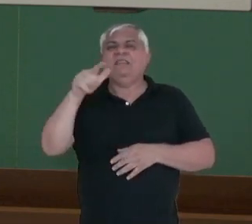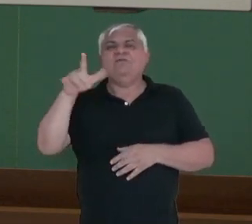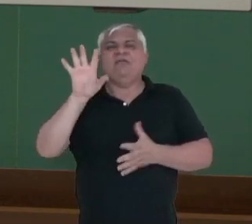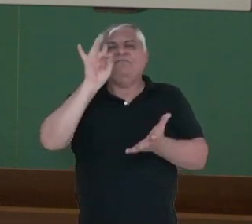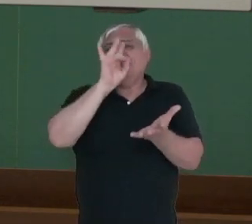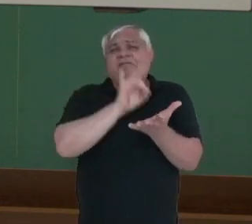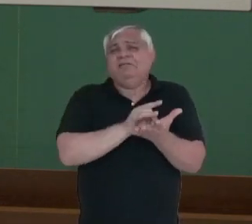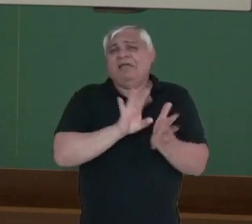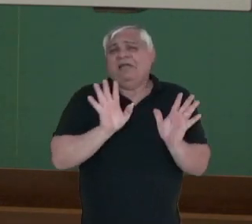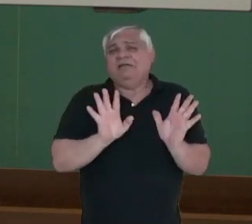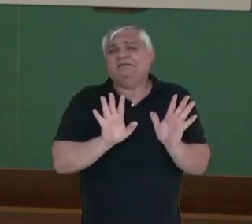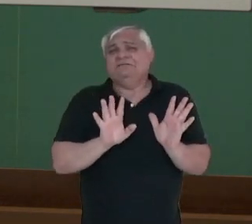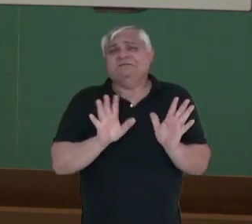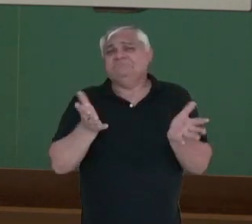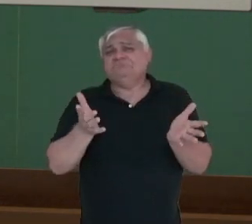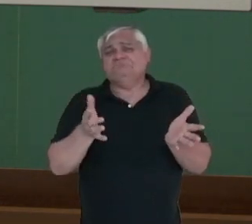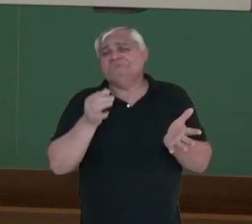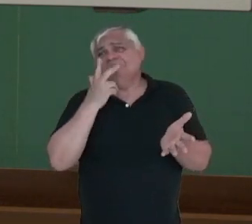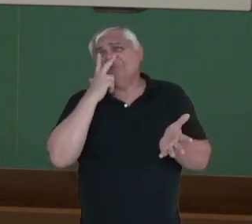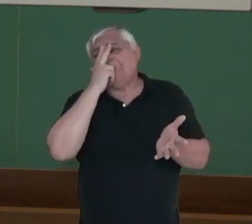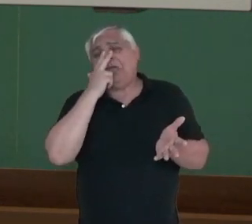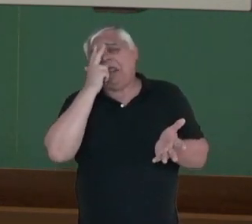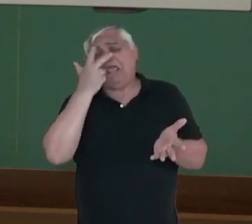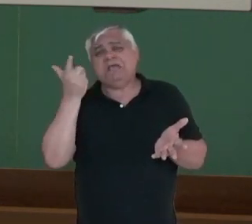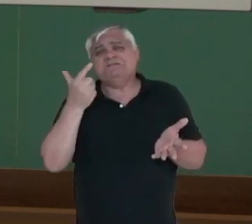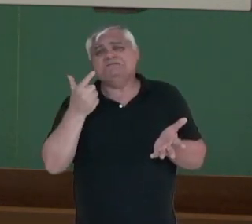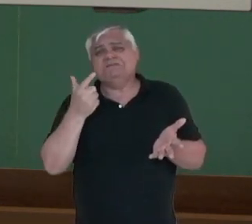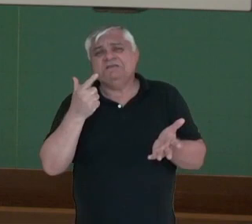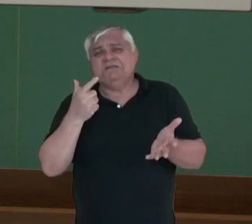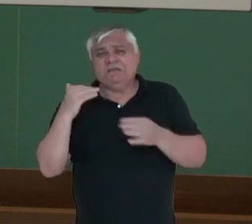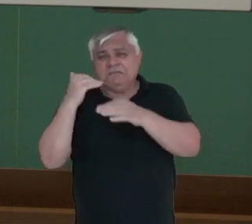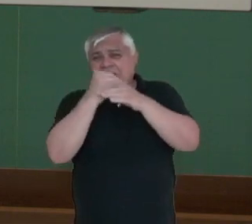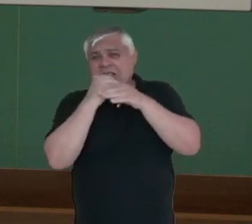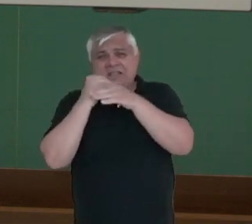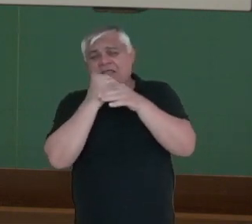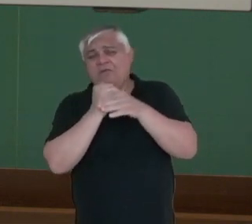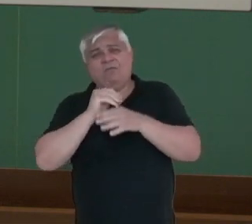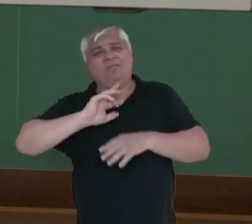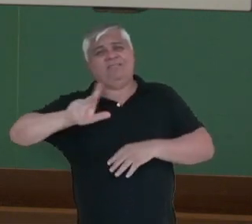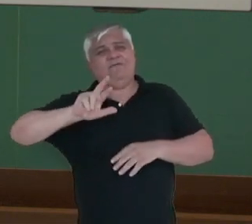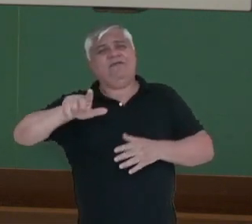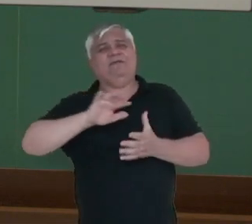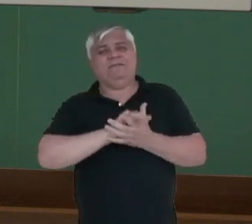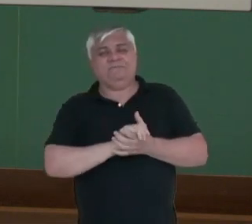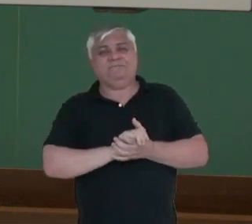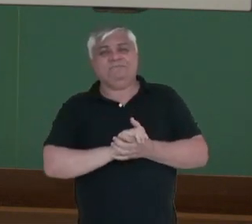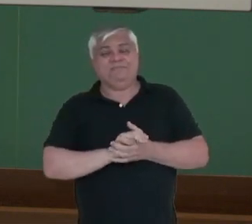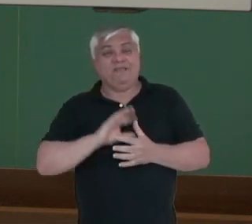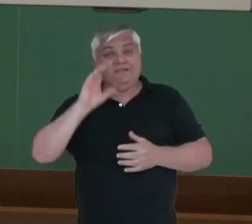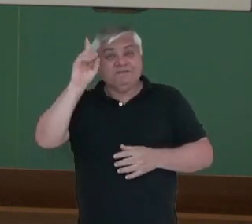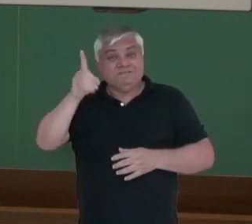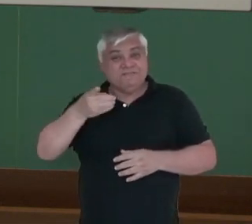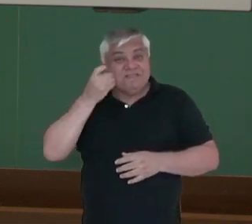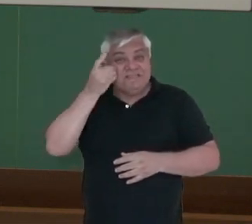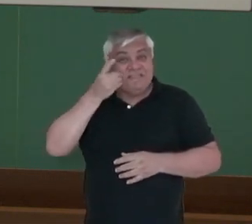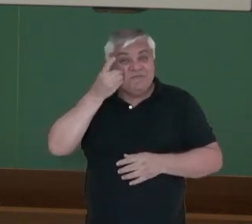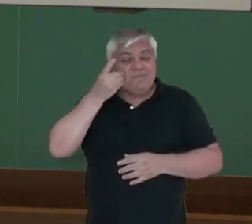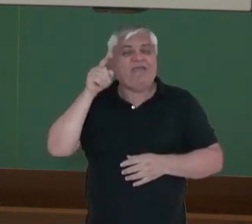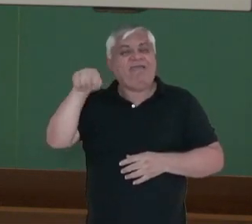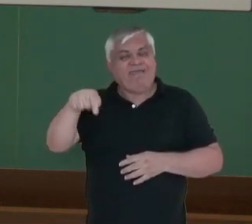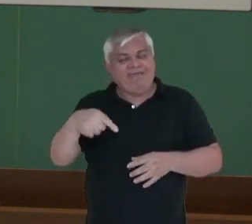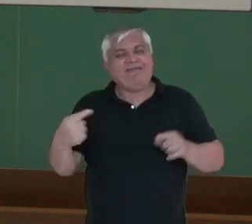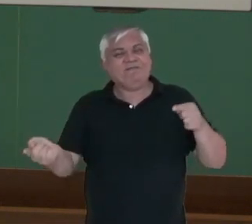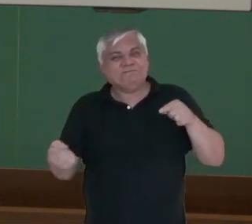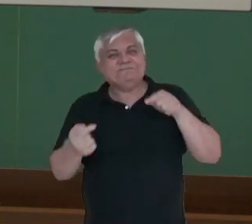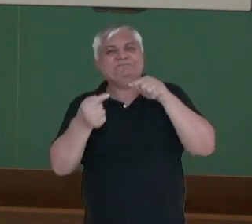verdade. A verdade seria uma ilusão, ela é inalcançável, tá? E o Hume vai flertar com esse ceticismo. Em